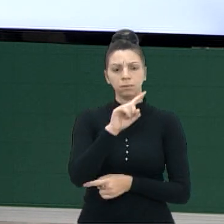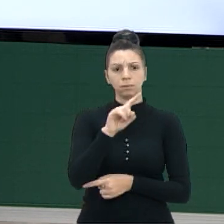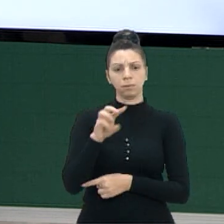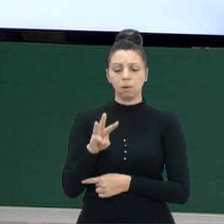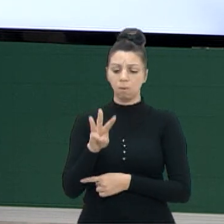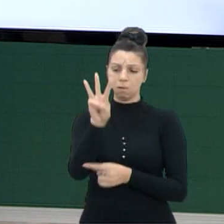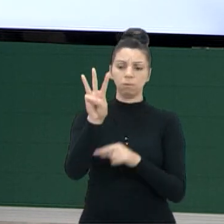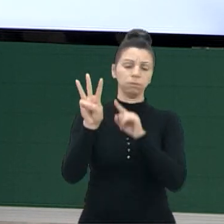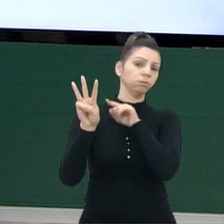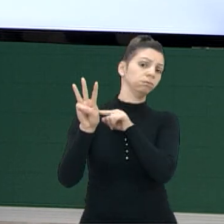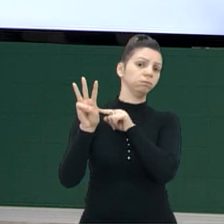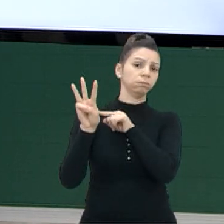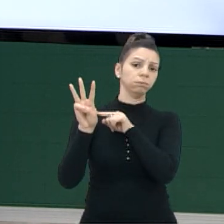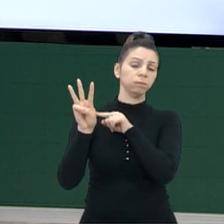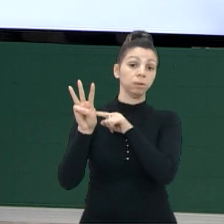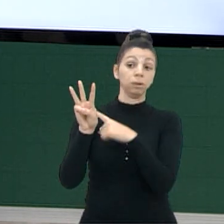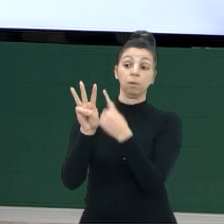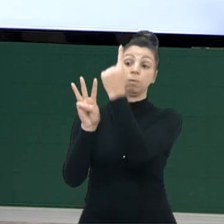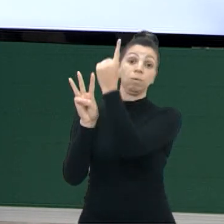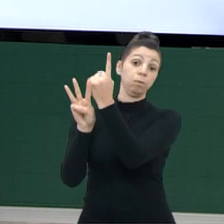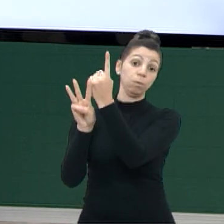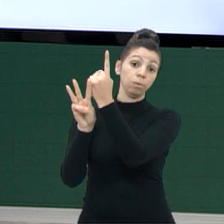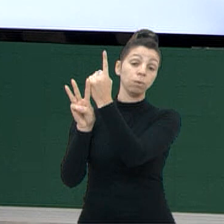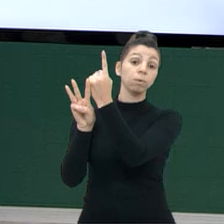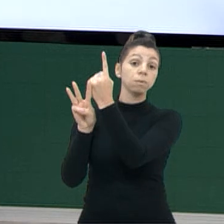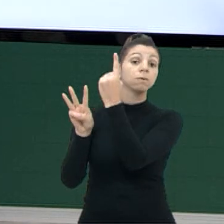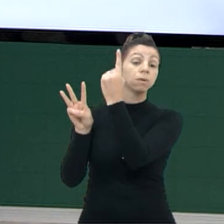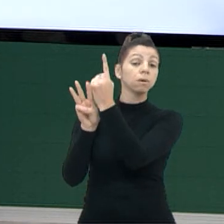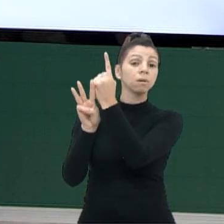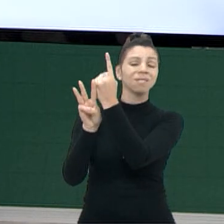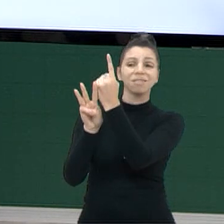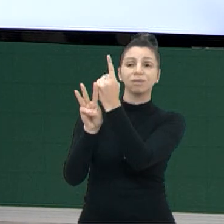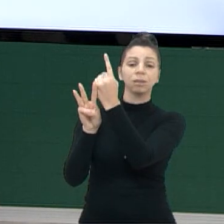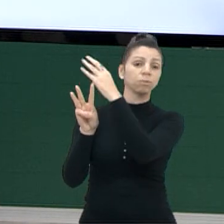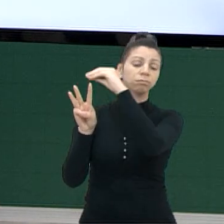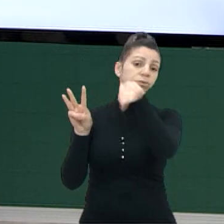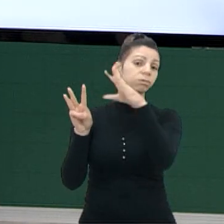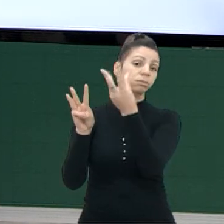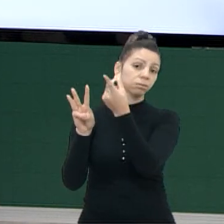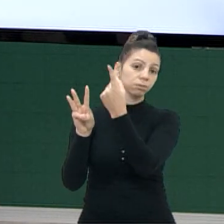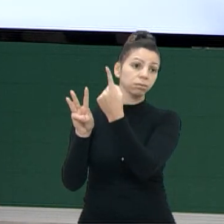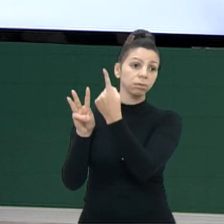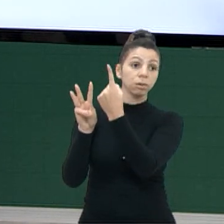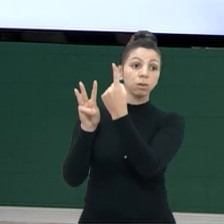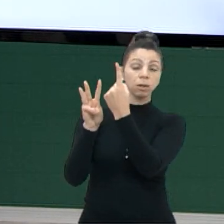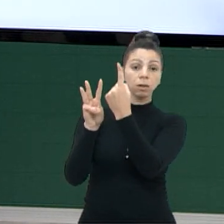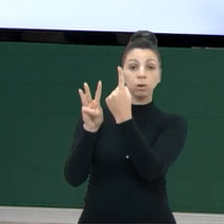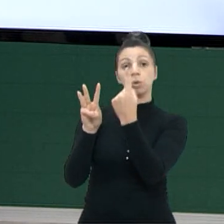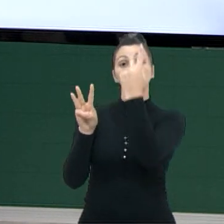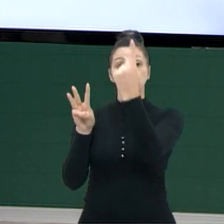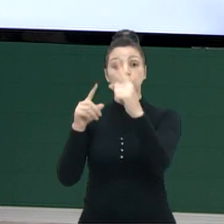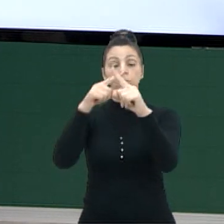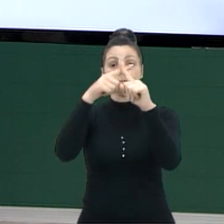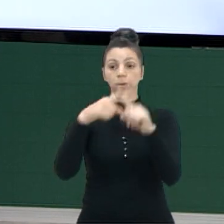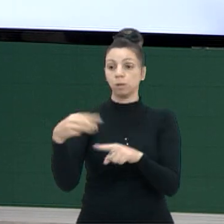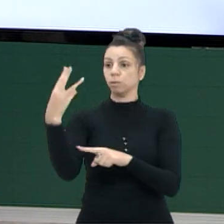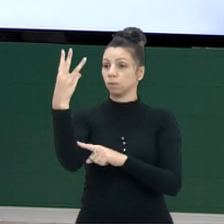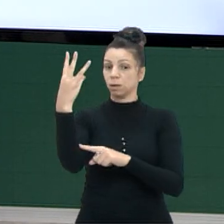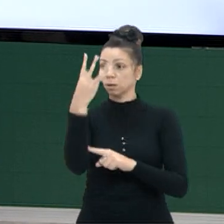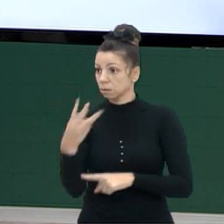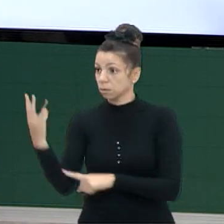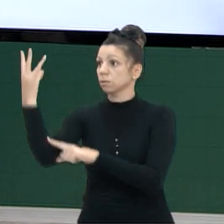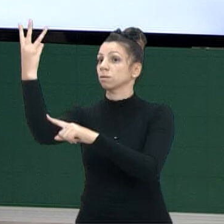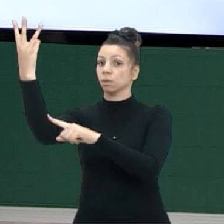e lembrar para vocês que é o número 1. Como é o número 1, não aparece. Então, 1 vezes o 3 vai dar